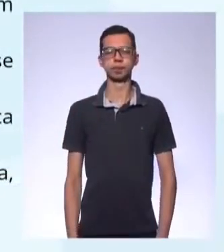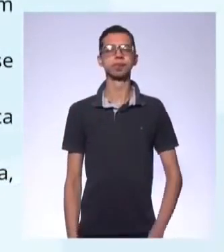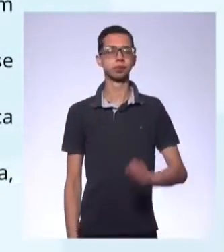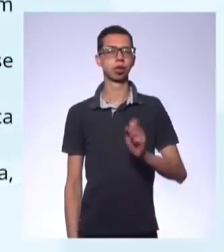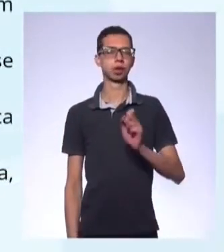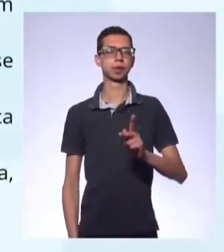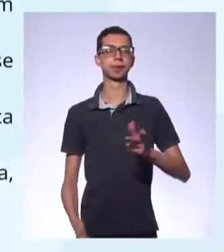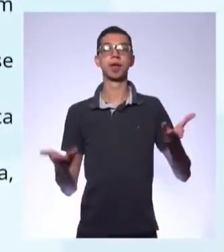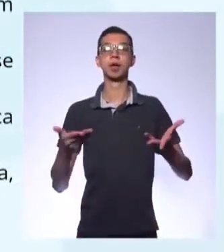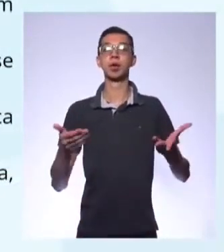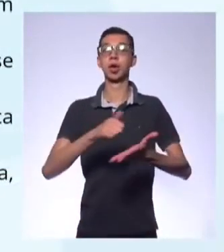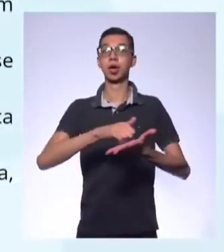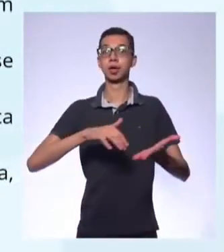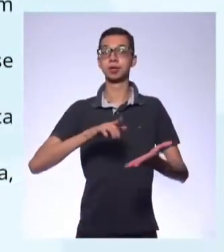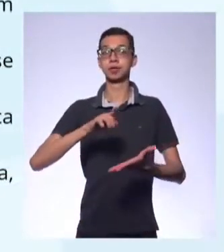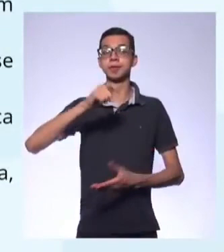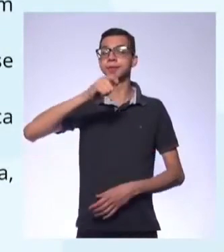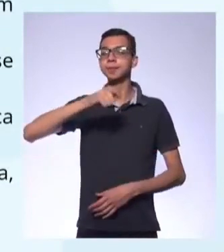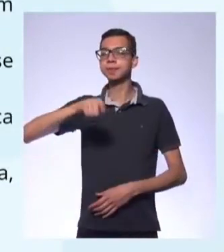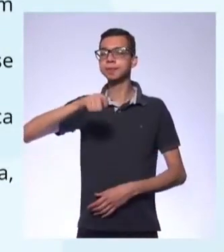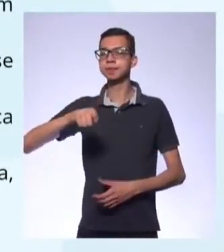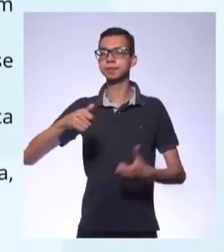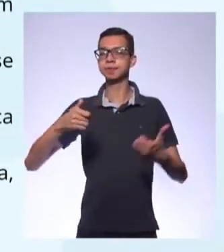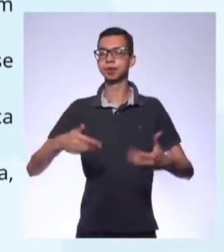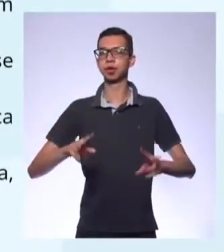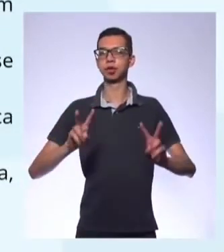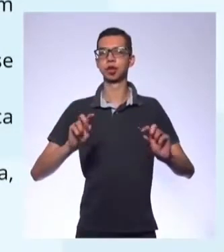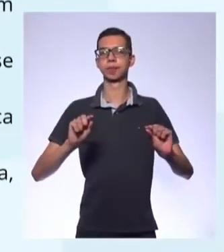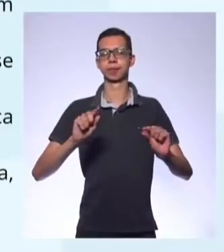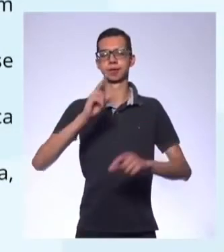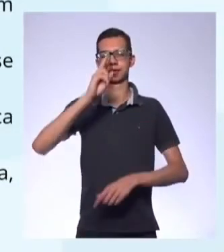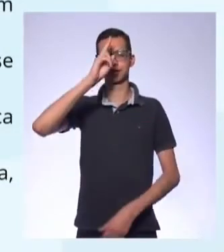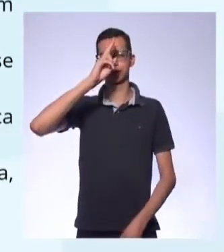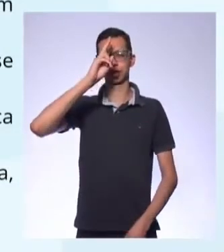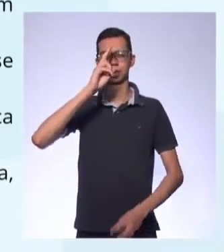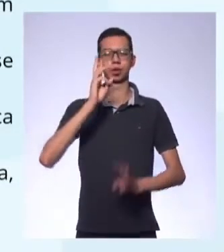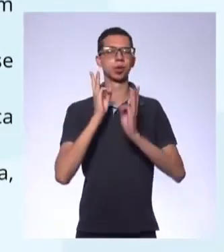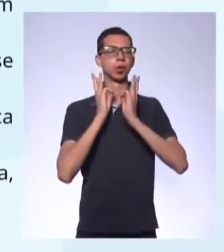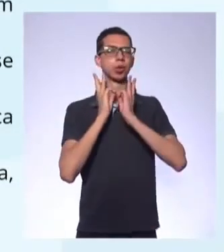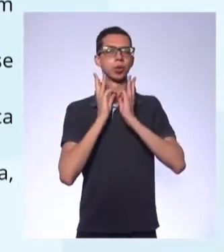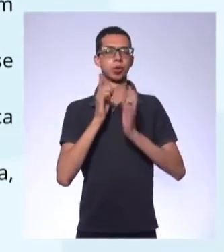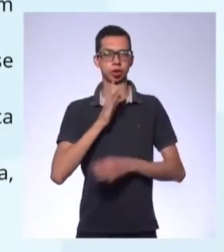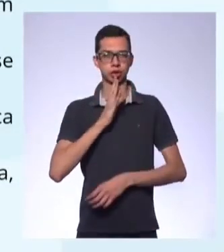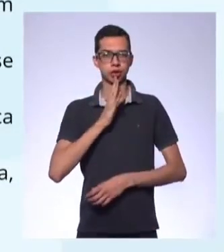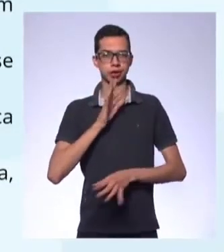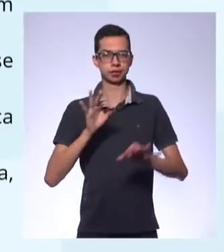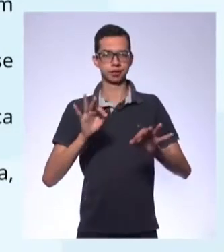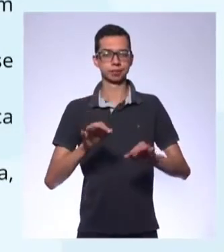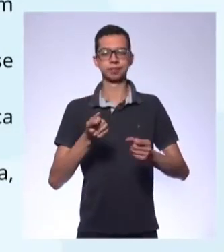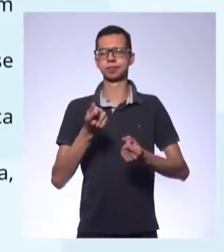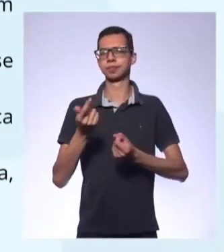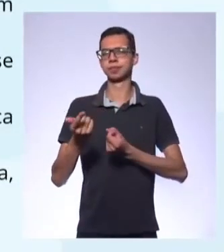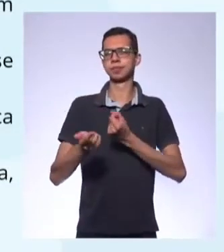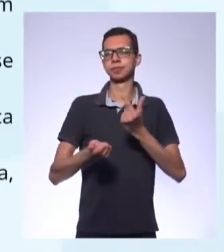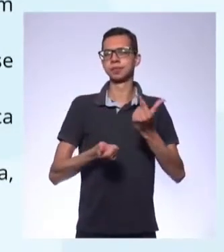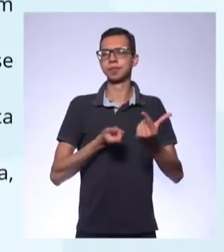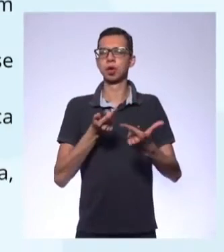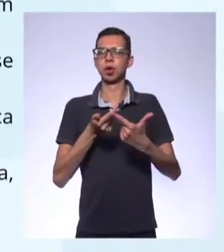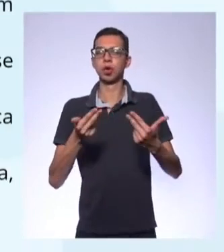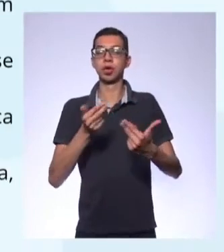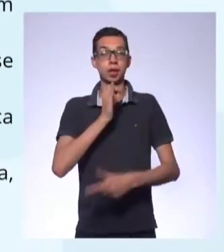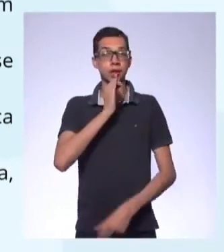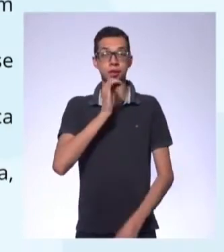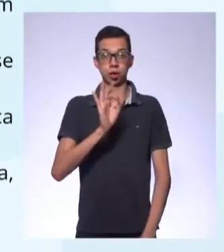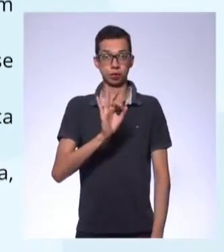Escreva um fato inusitado da biografia de William Shakespeare. Se você conhece alguma coisa que nós não falamos aqui, coloque